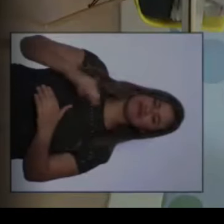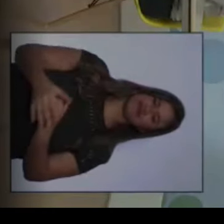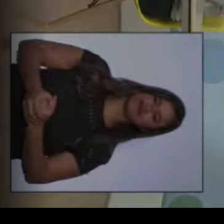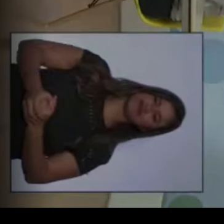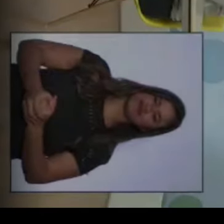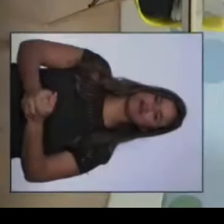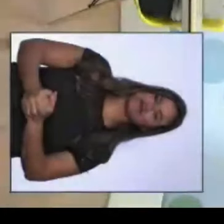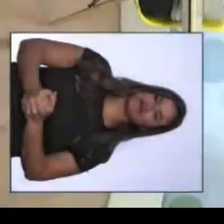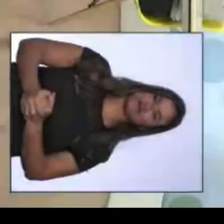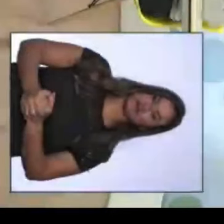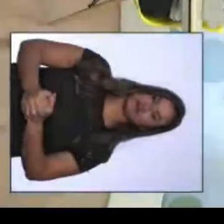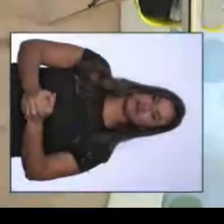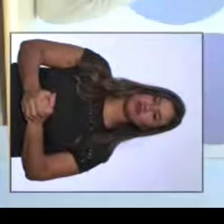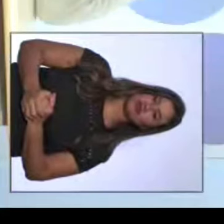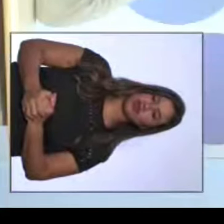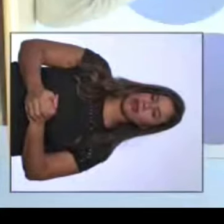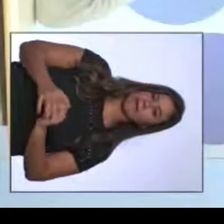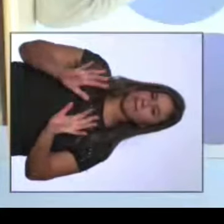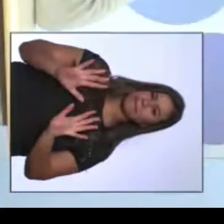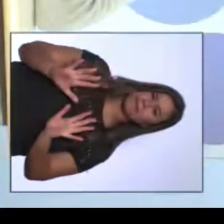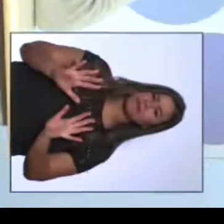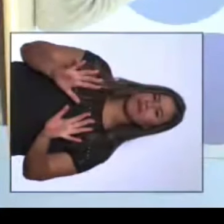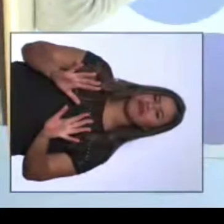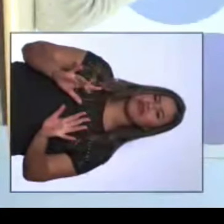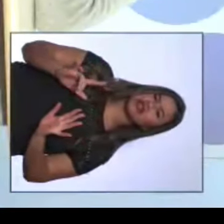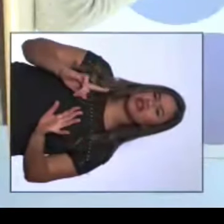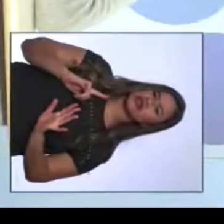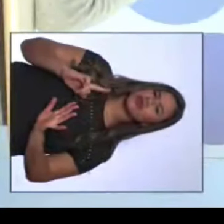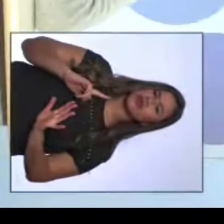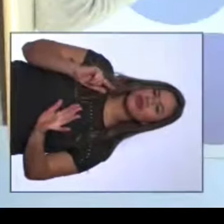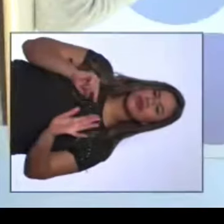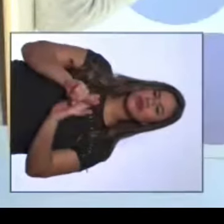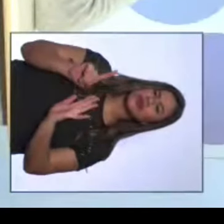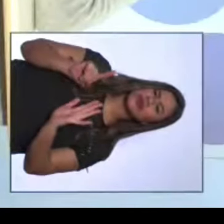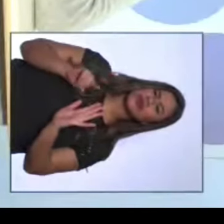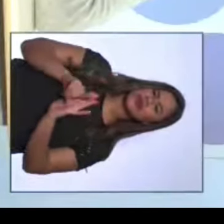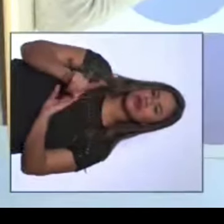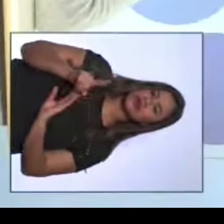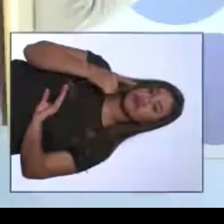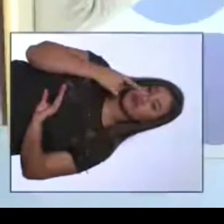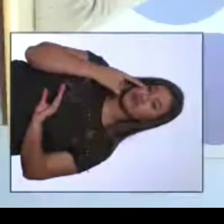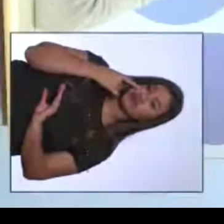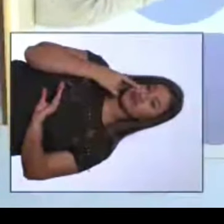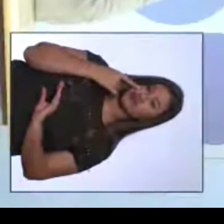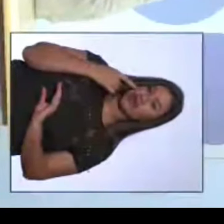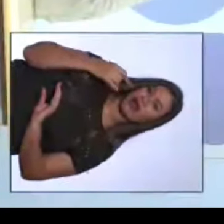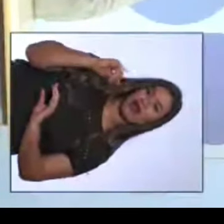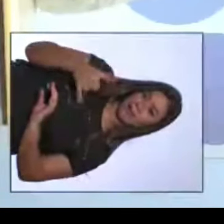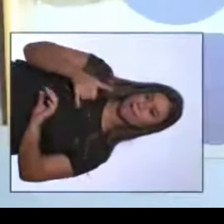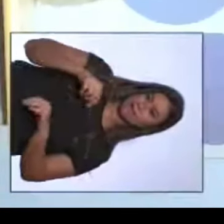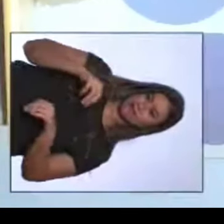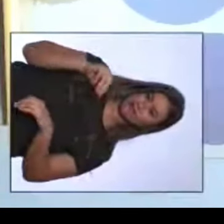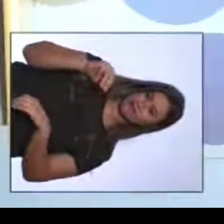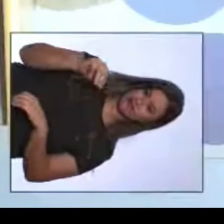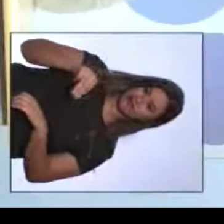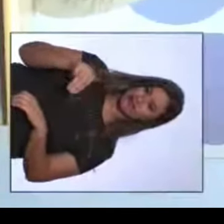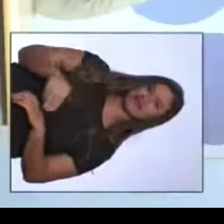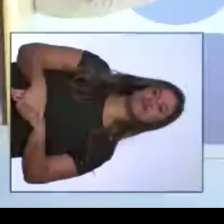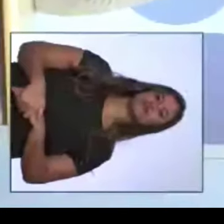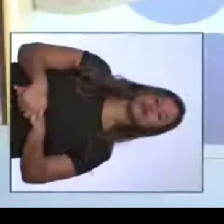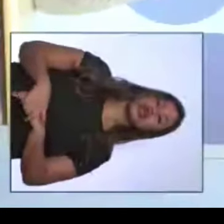os alunos. Tinha uma pergunta, professor, Claro. mais acima. Dá para nós aproveitarmos esses minutinhos. Sim. Tem, a Giovana